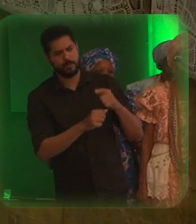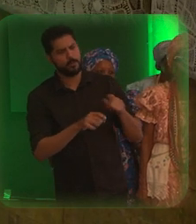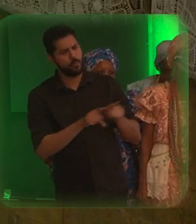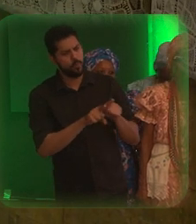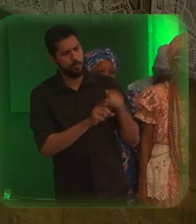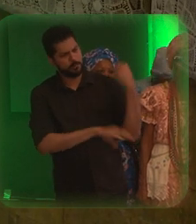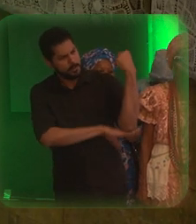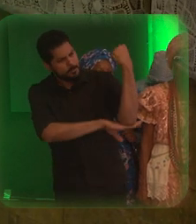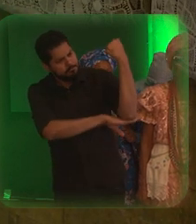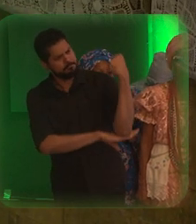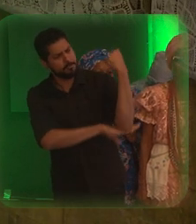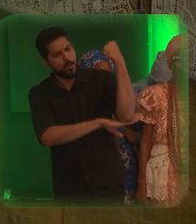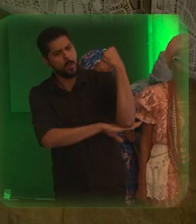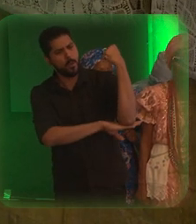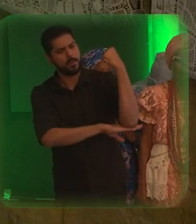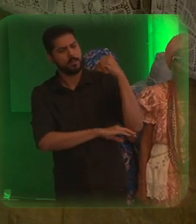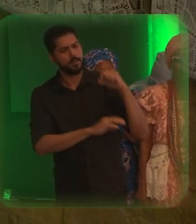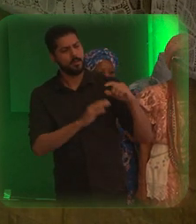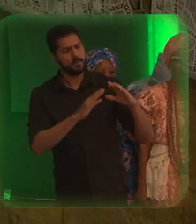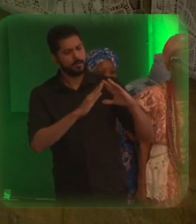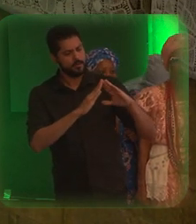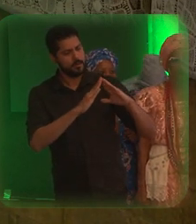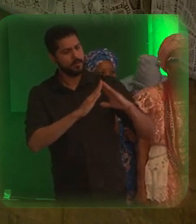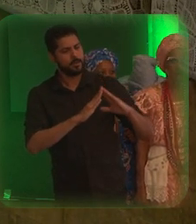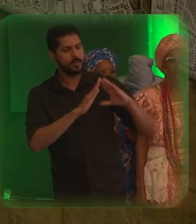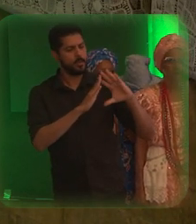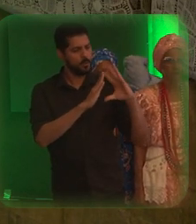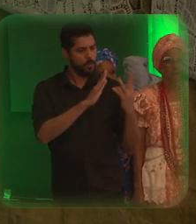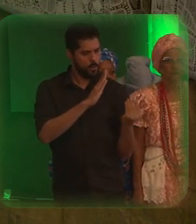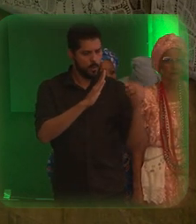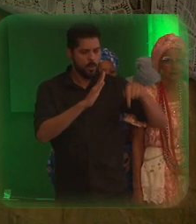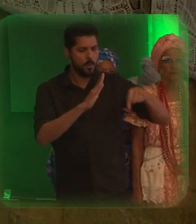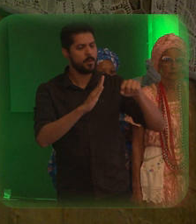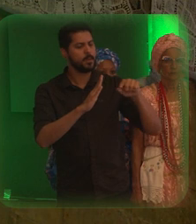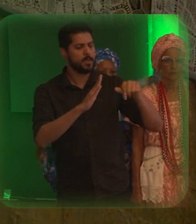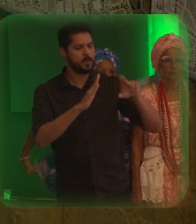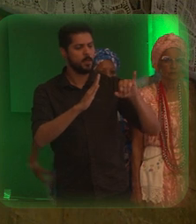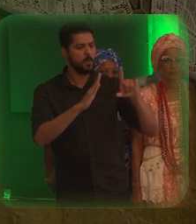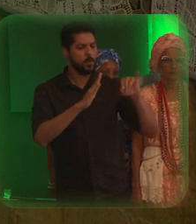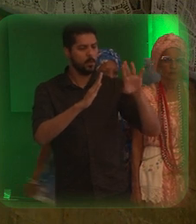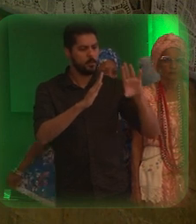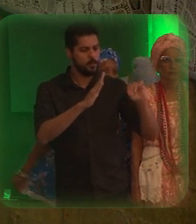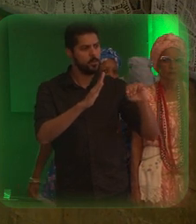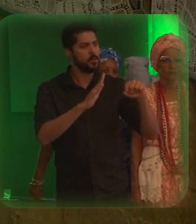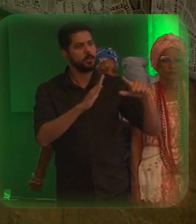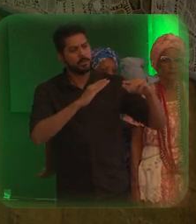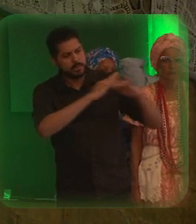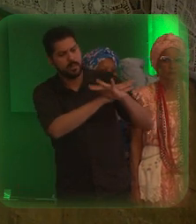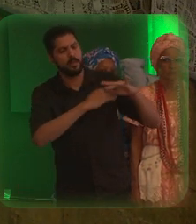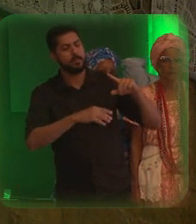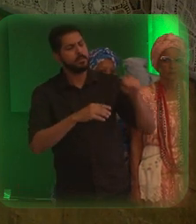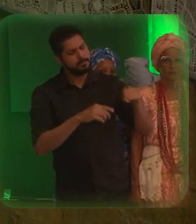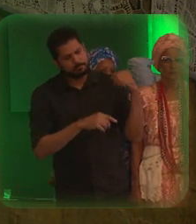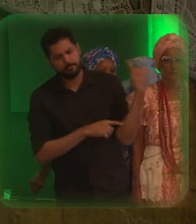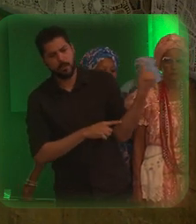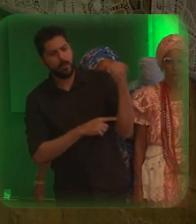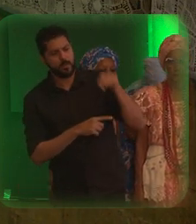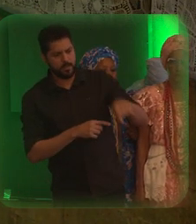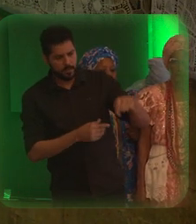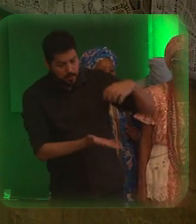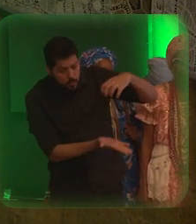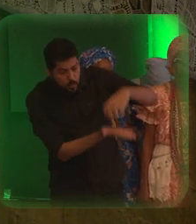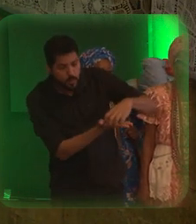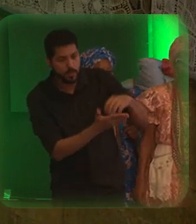Nordeste e o segundo do país. O terreiro é considerado um dos mais importantes núcleos